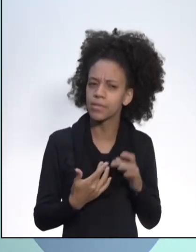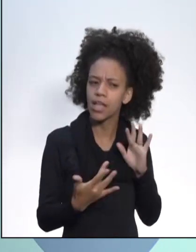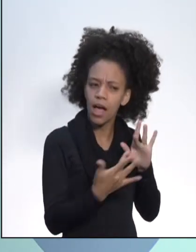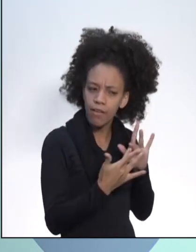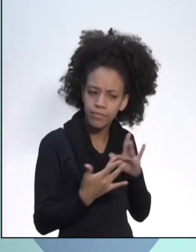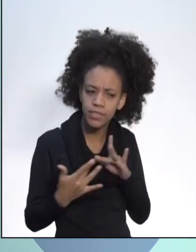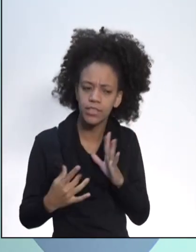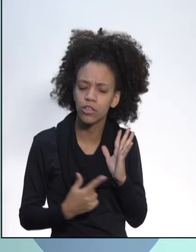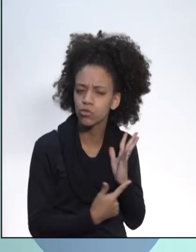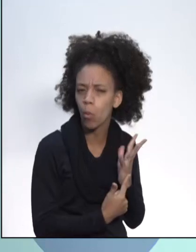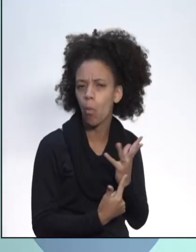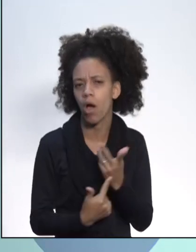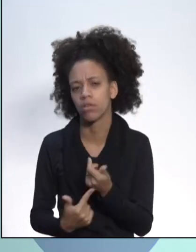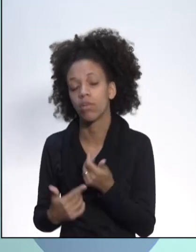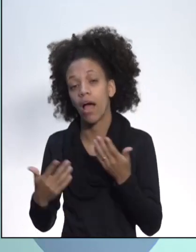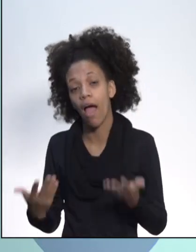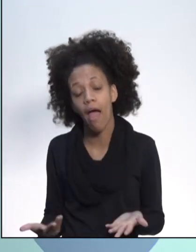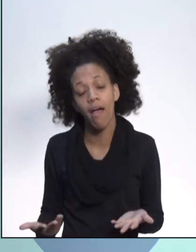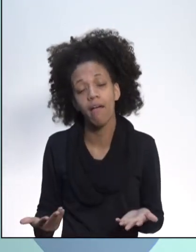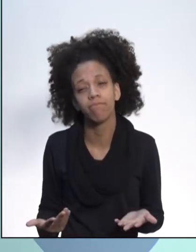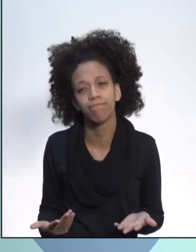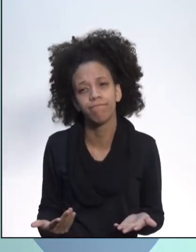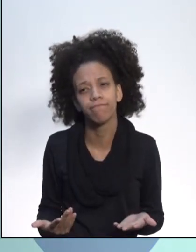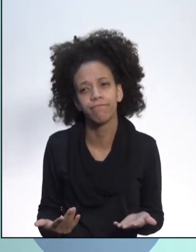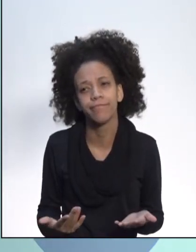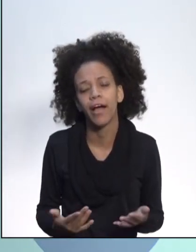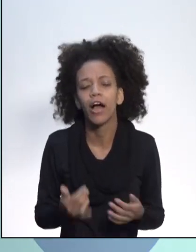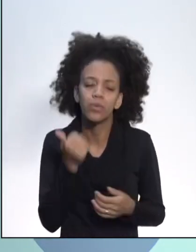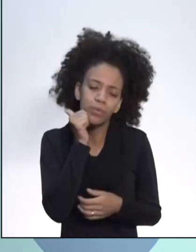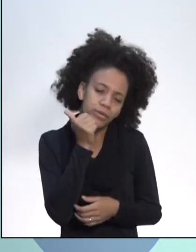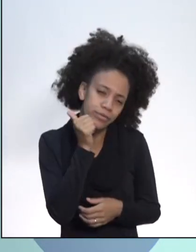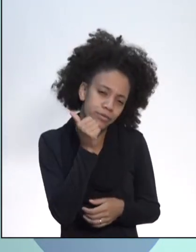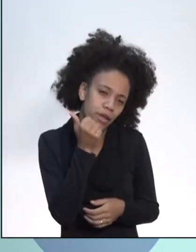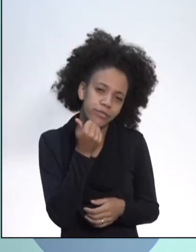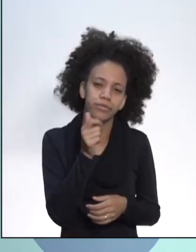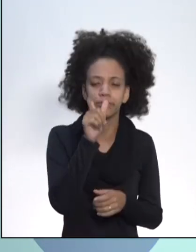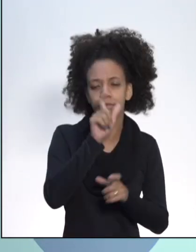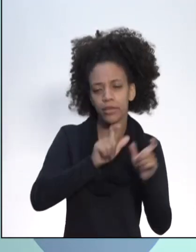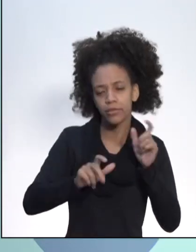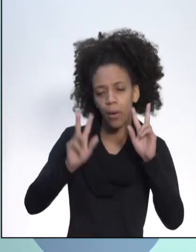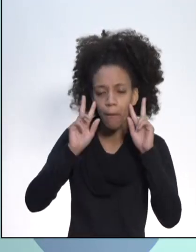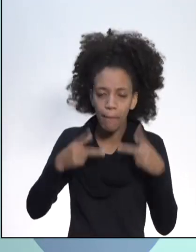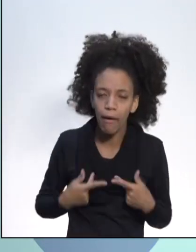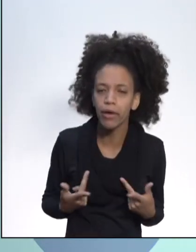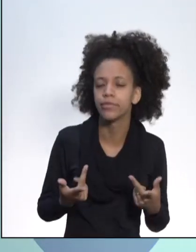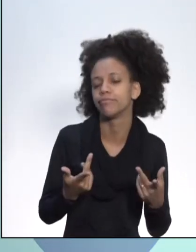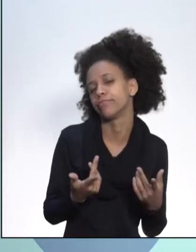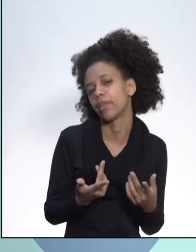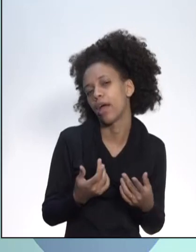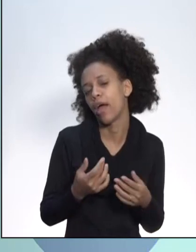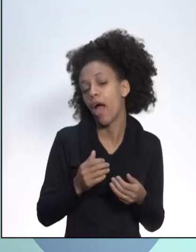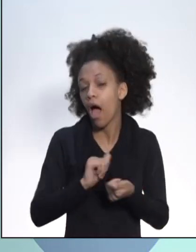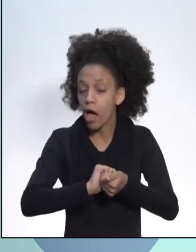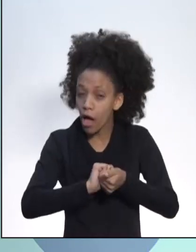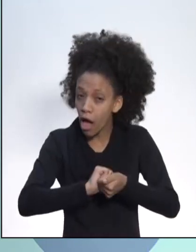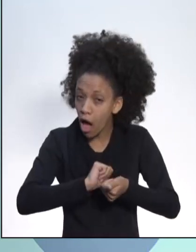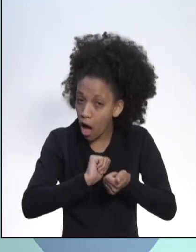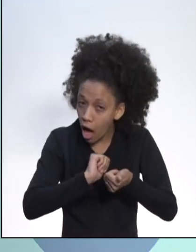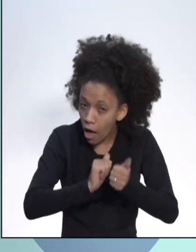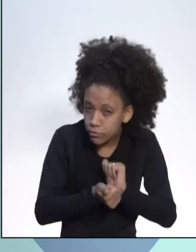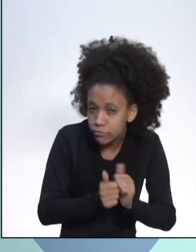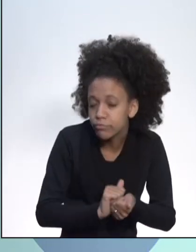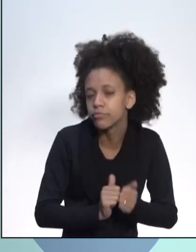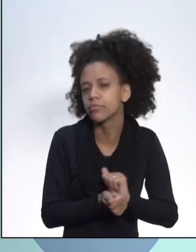artes, afinidade com ciências humanas, afinidade com educação física, que também